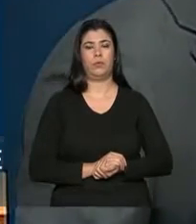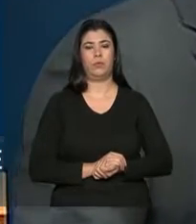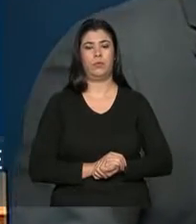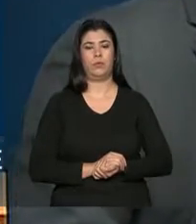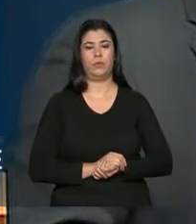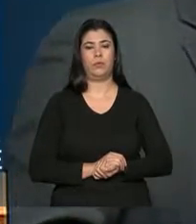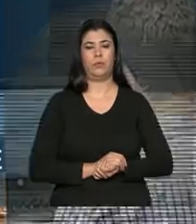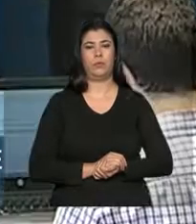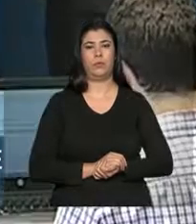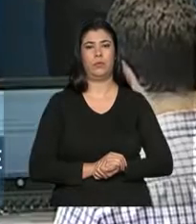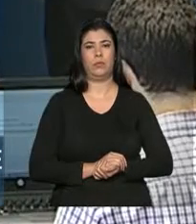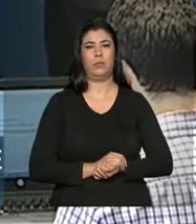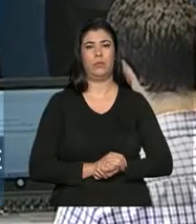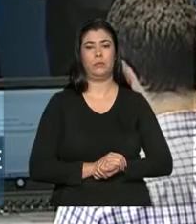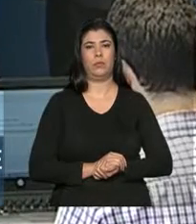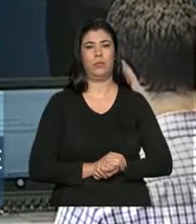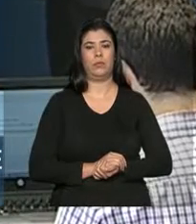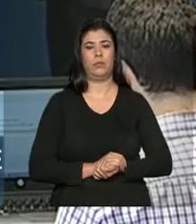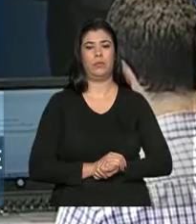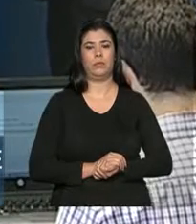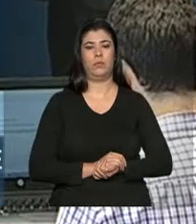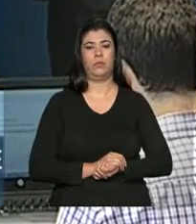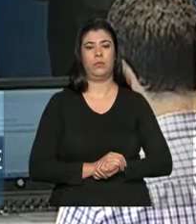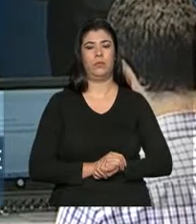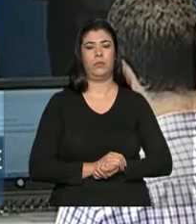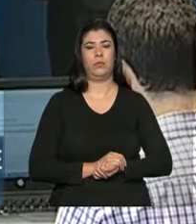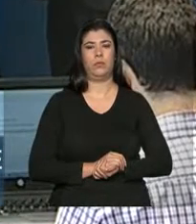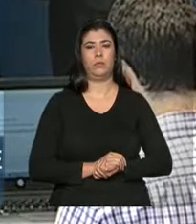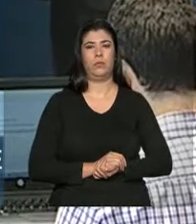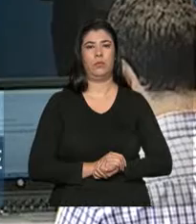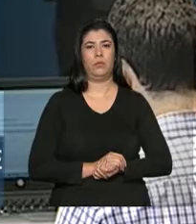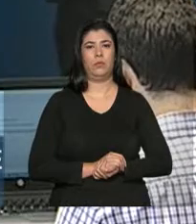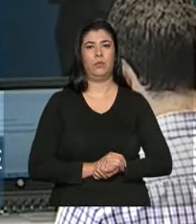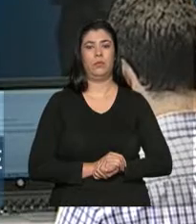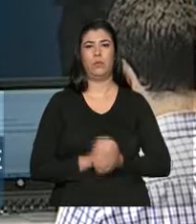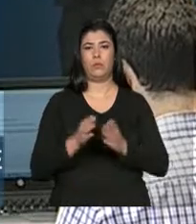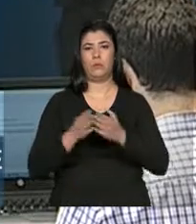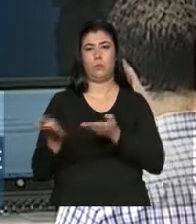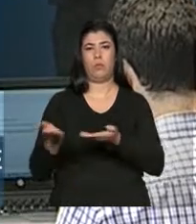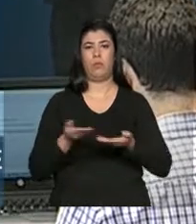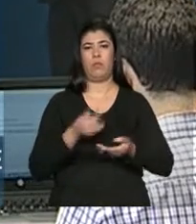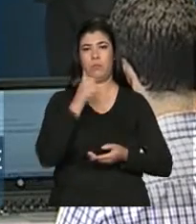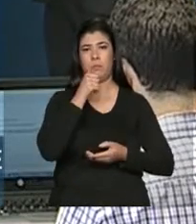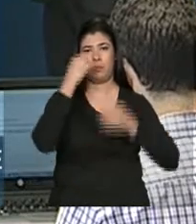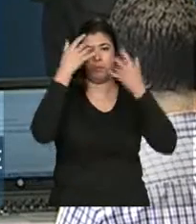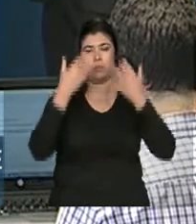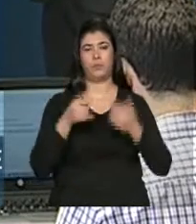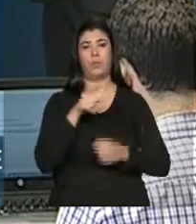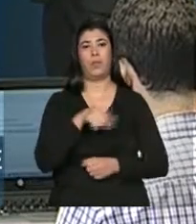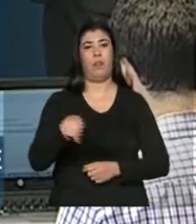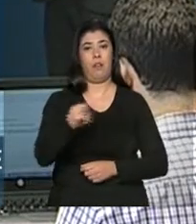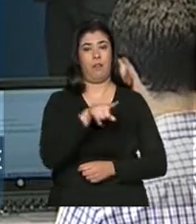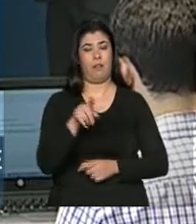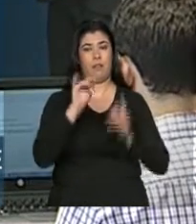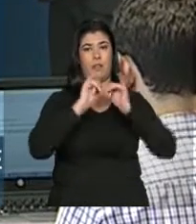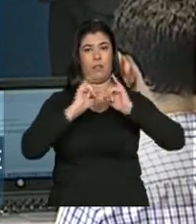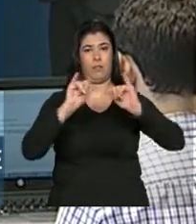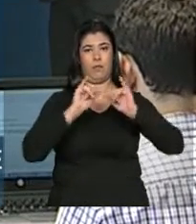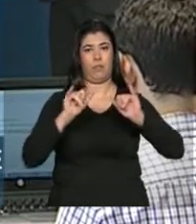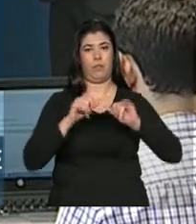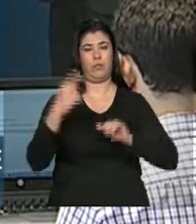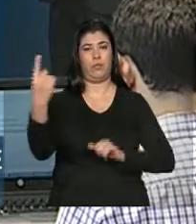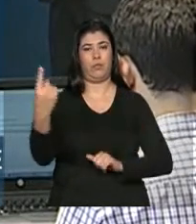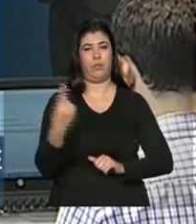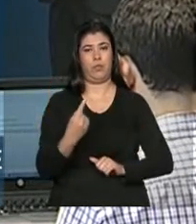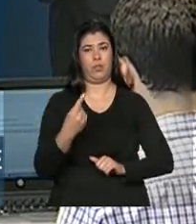Não, onde... Desculpa. Oi? Você quer esclarecer, Heloísa? Por favor. Essas informações que